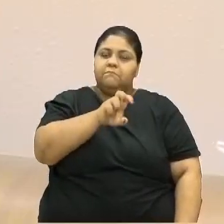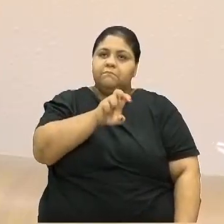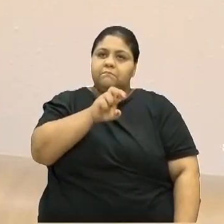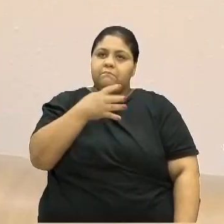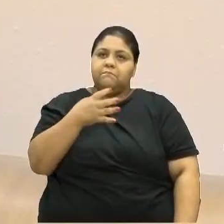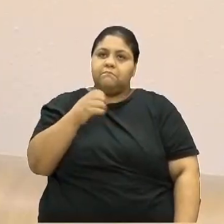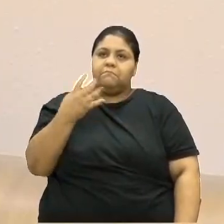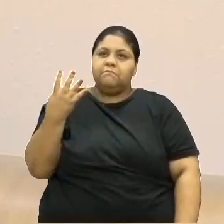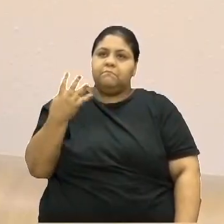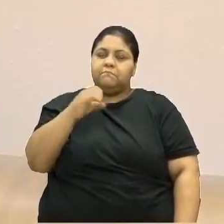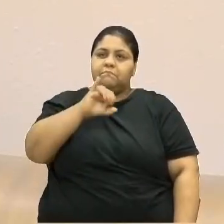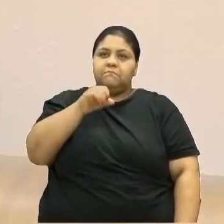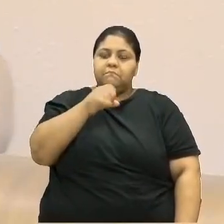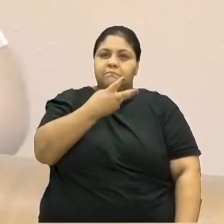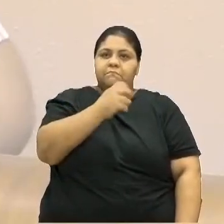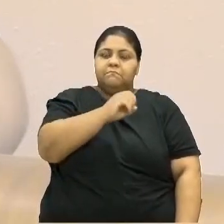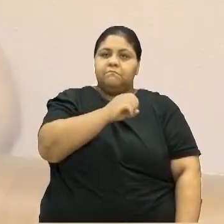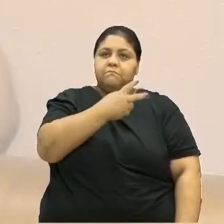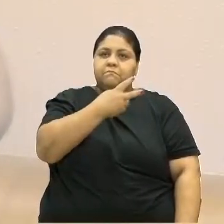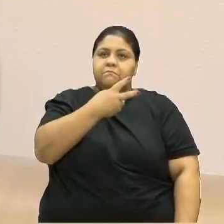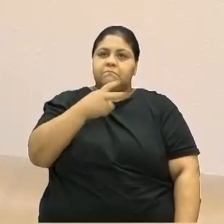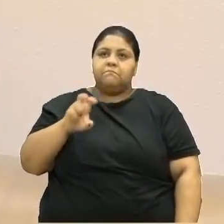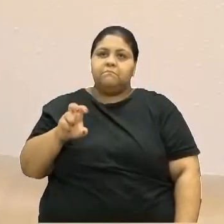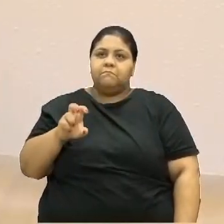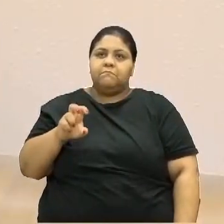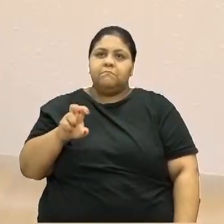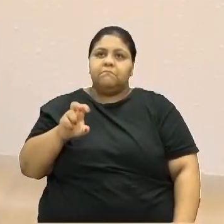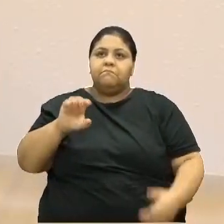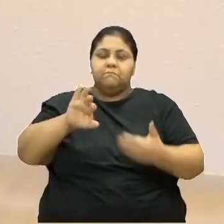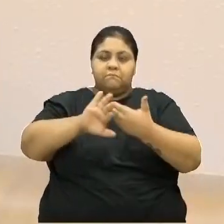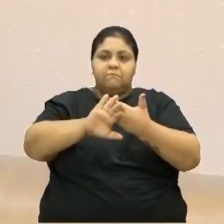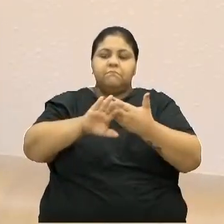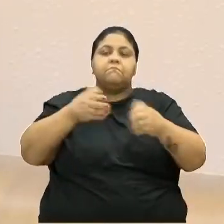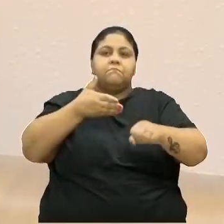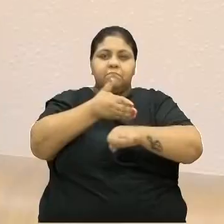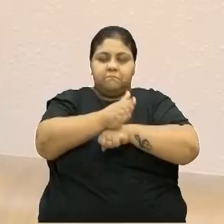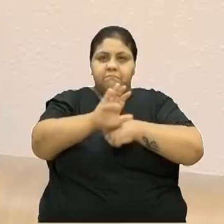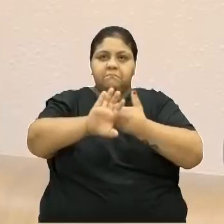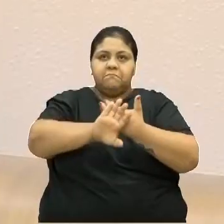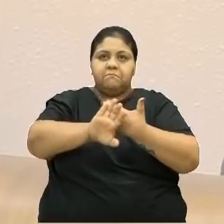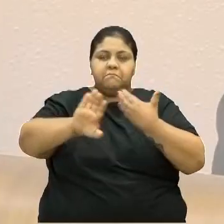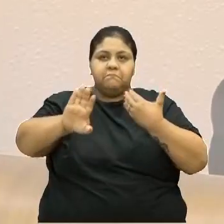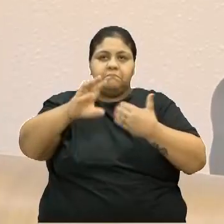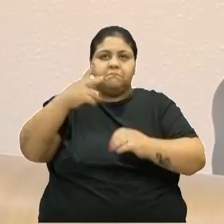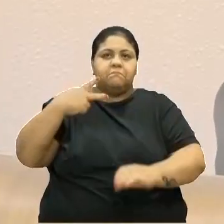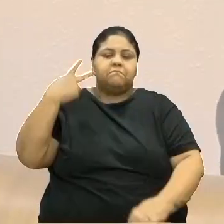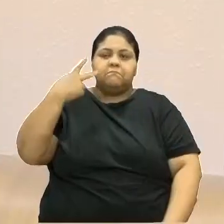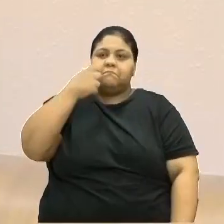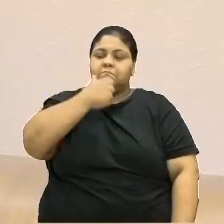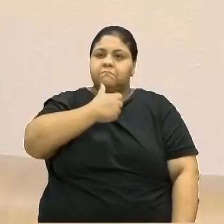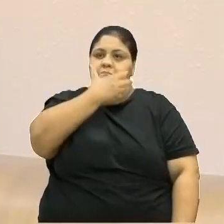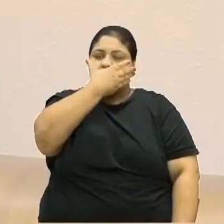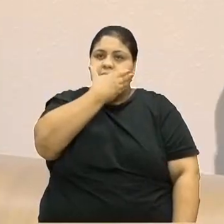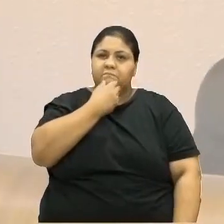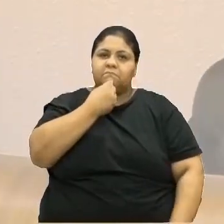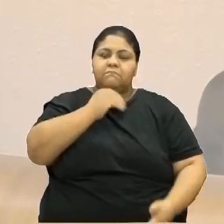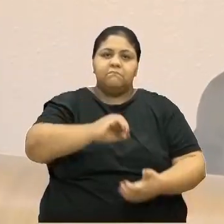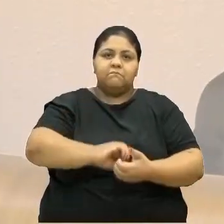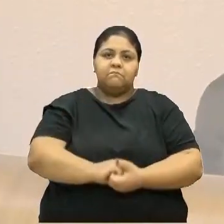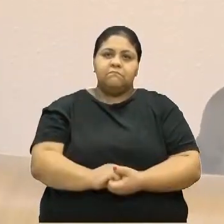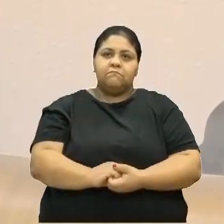1155/A, de 4 de janeiro de 2023, fica assegurada a participação remota das vereadoras